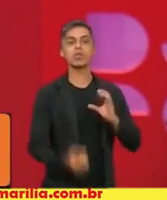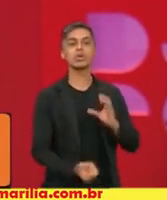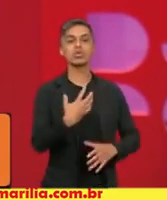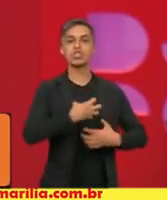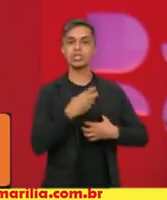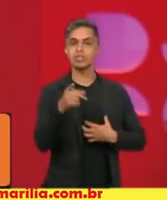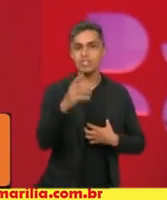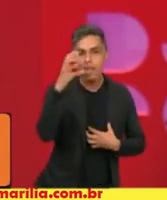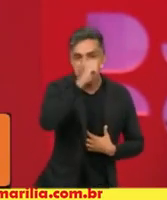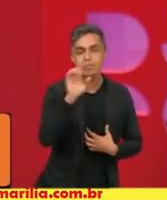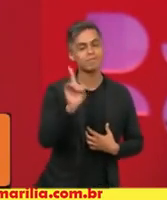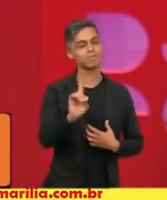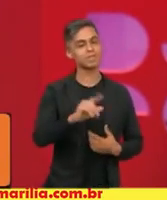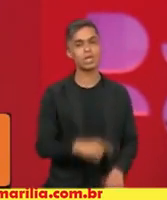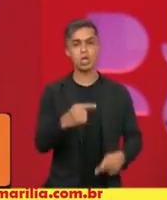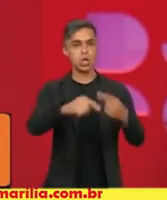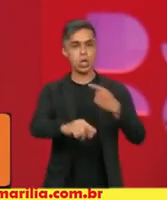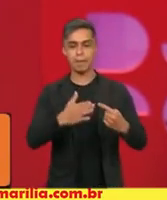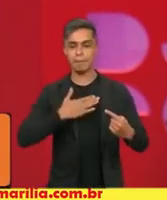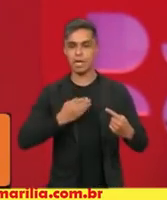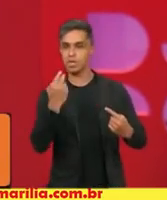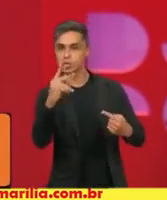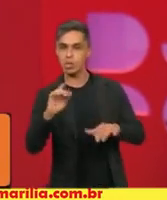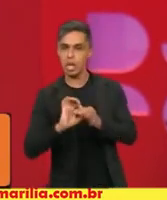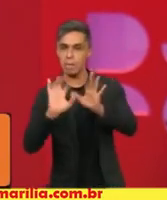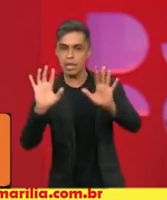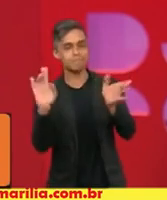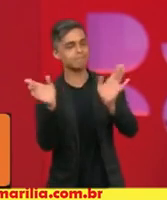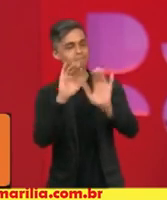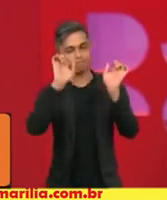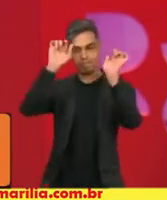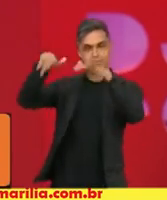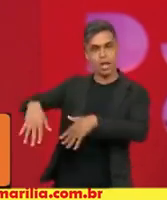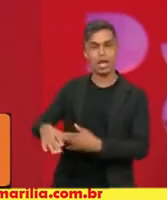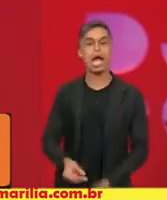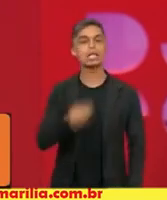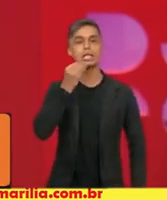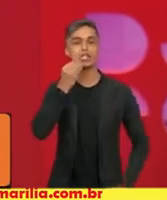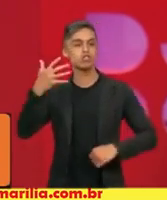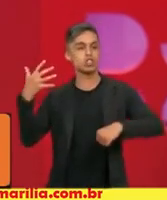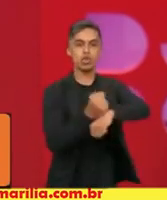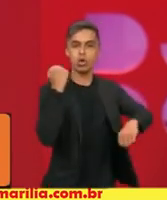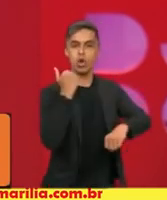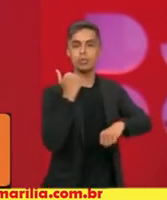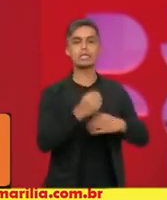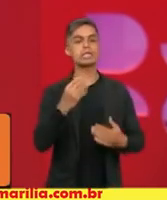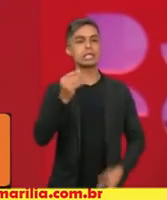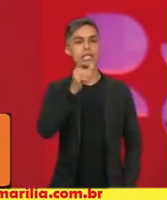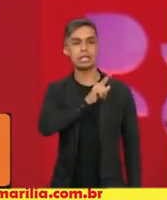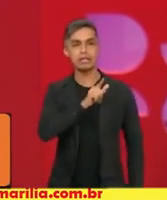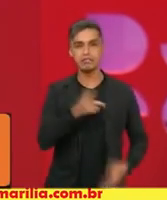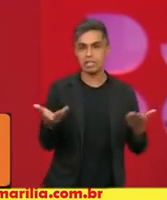Não, ela não tem nada a ver com a minha ou a sua liberdade. E sim, a tentativa de golpe de Estado pela qual passamos recentemente